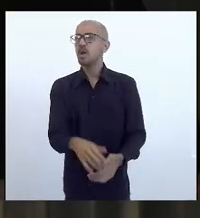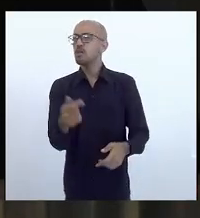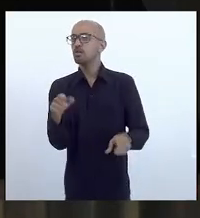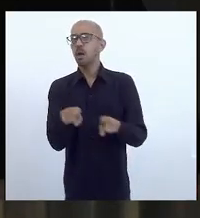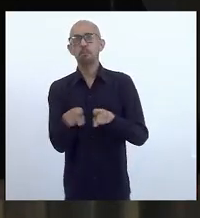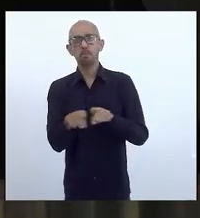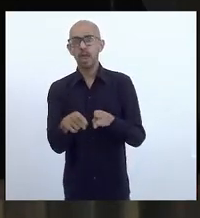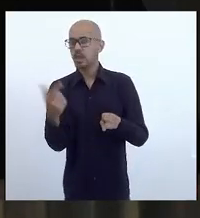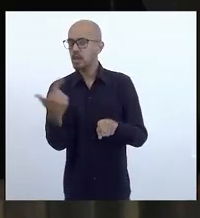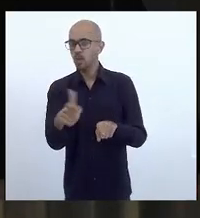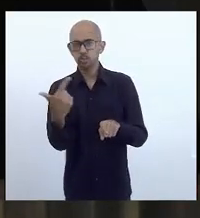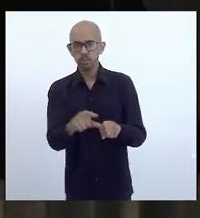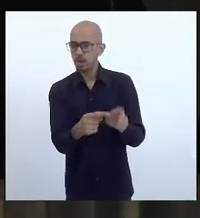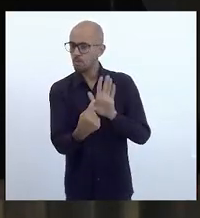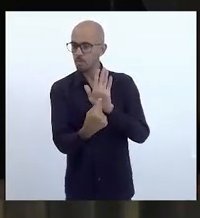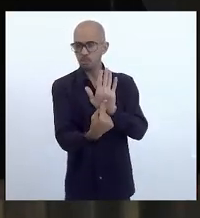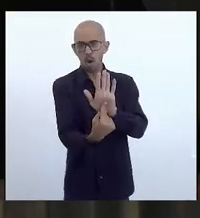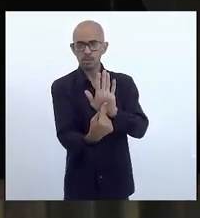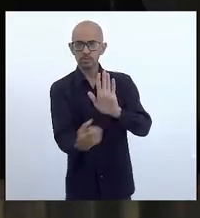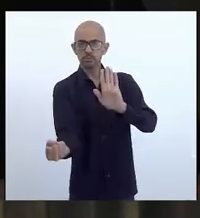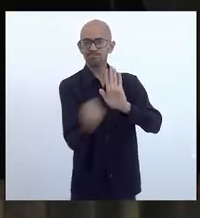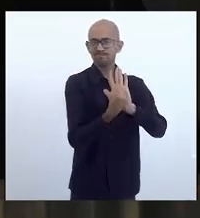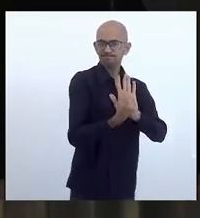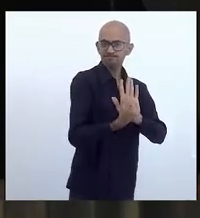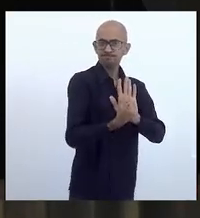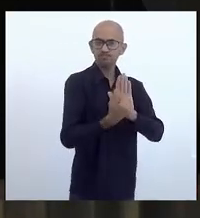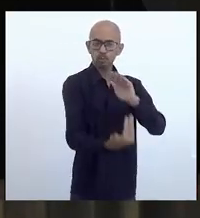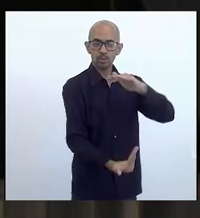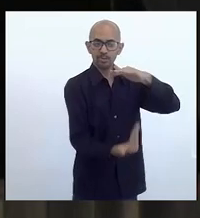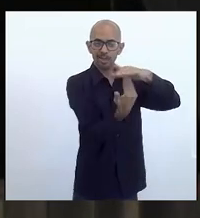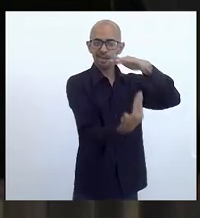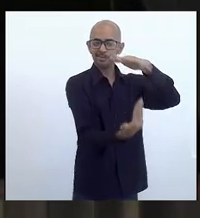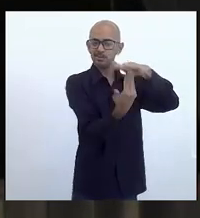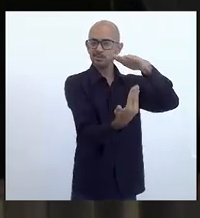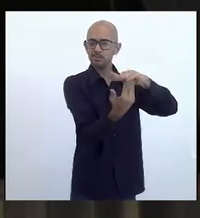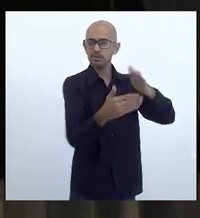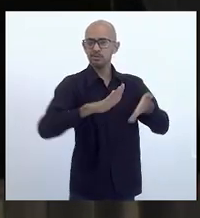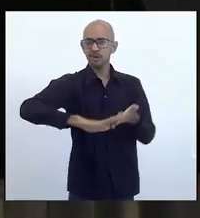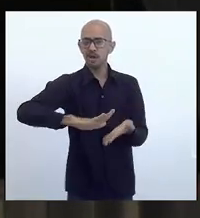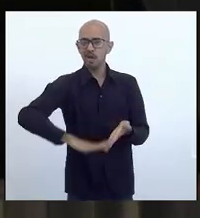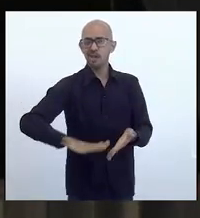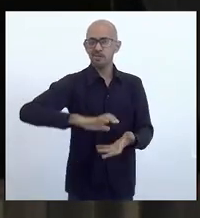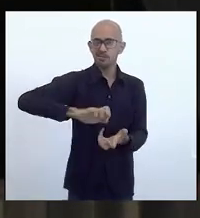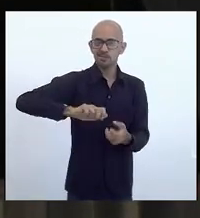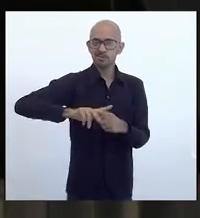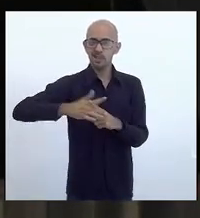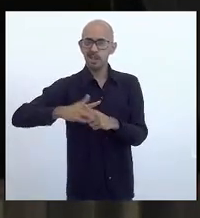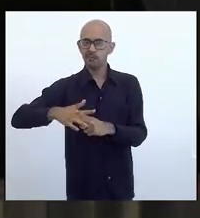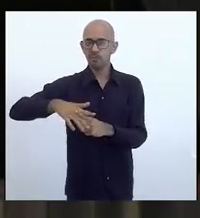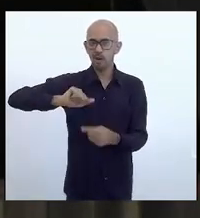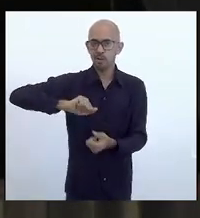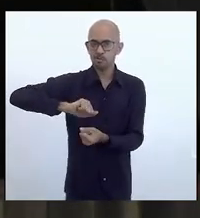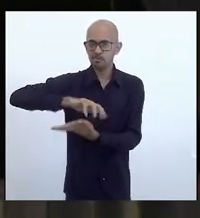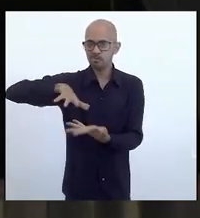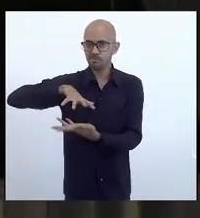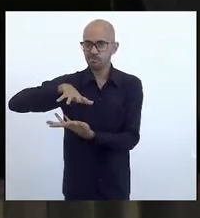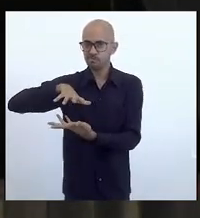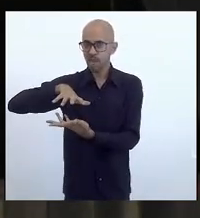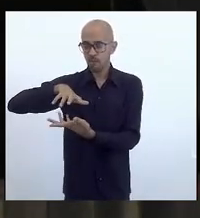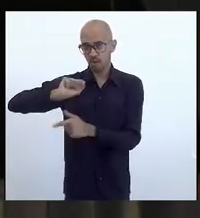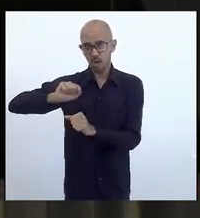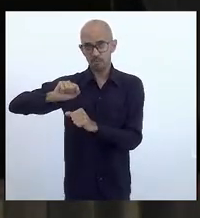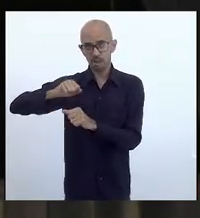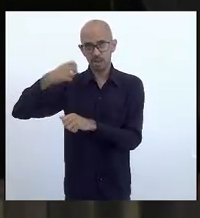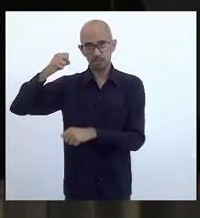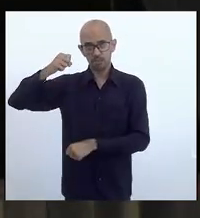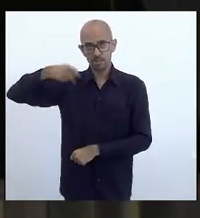de impacto, né, do teto de gastos e da reforma da Previdência. Quando vamos observar os números,